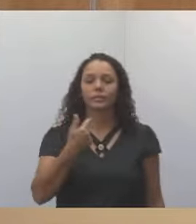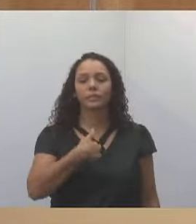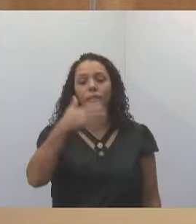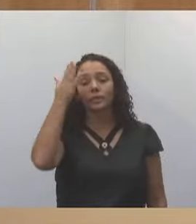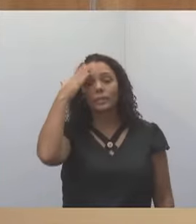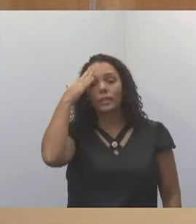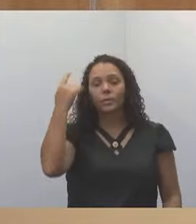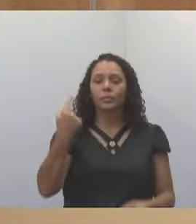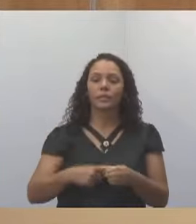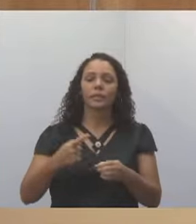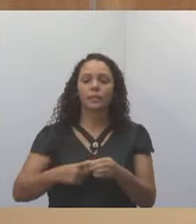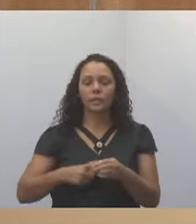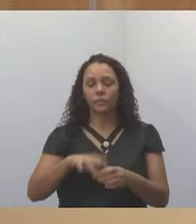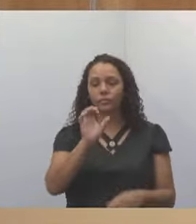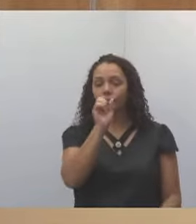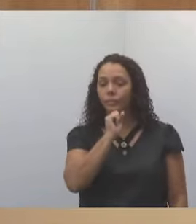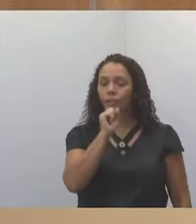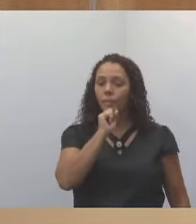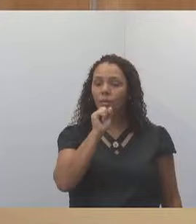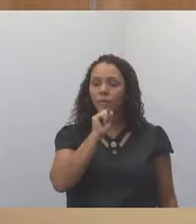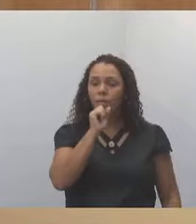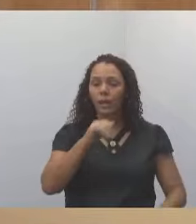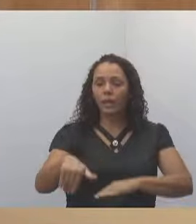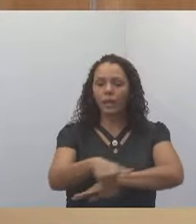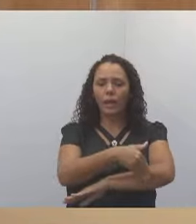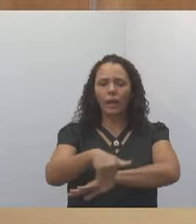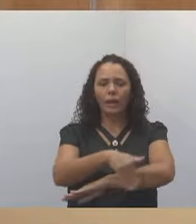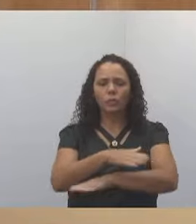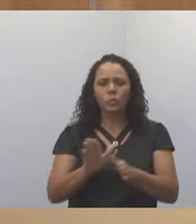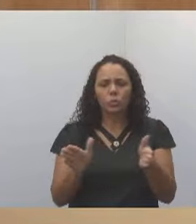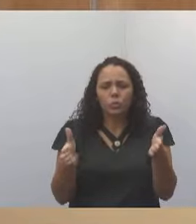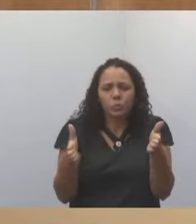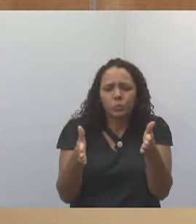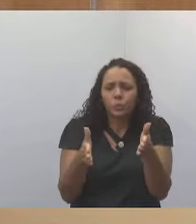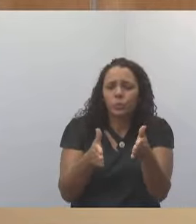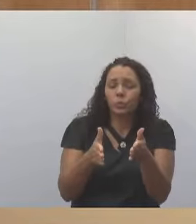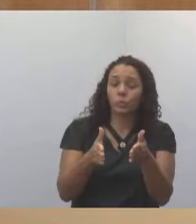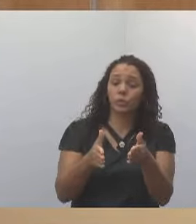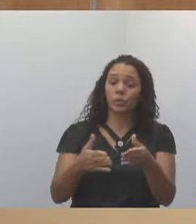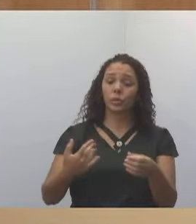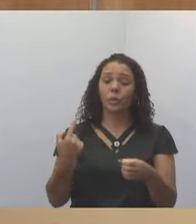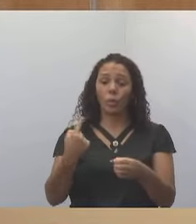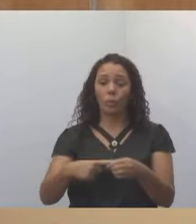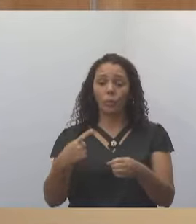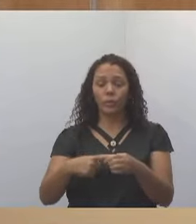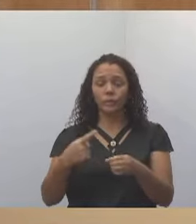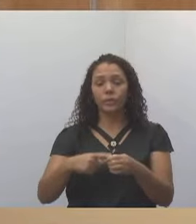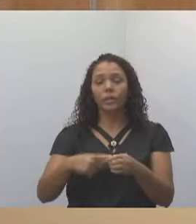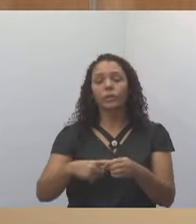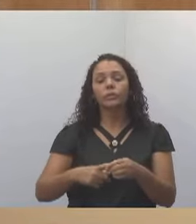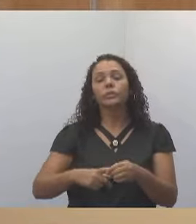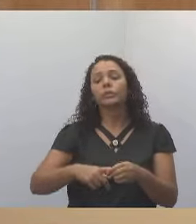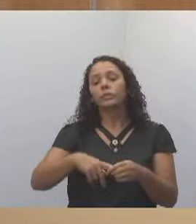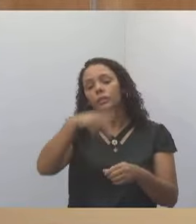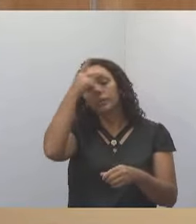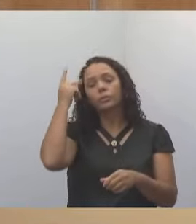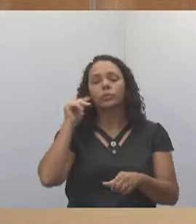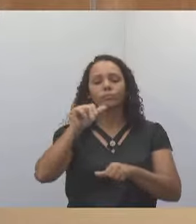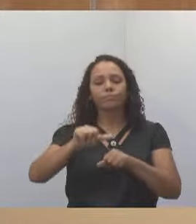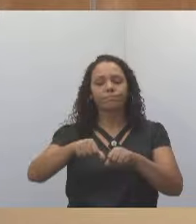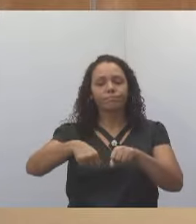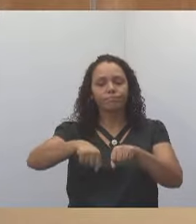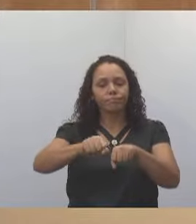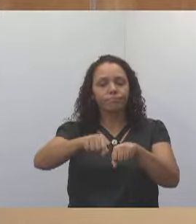uma cidade antiga, uma cidade de ruas estreitas, uma cidade onde os motoqueiros, os motoboys